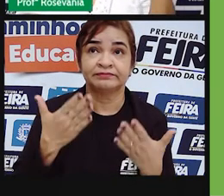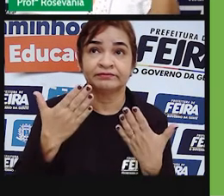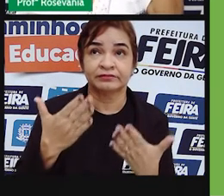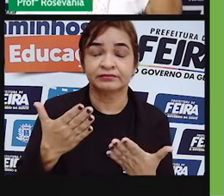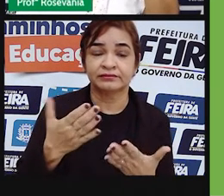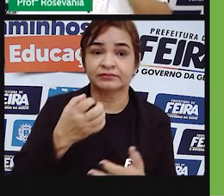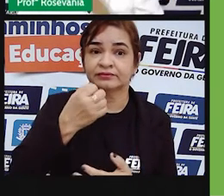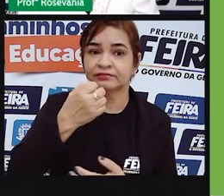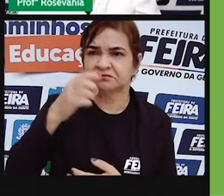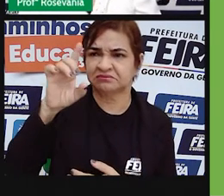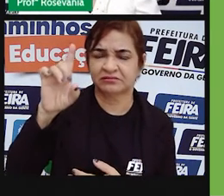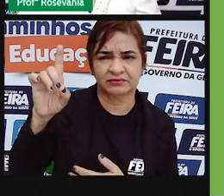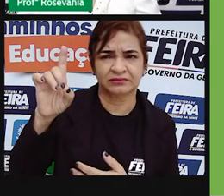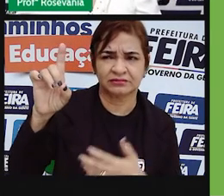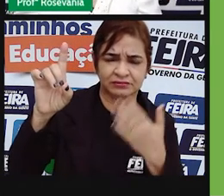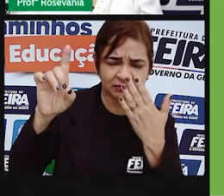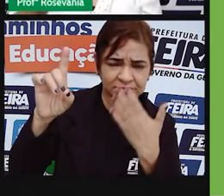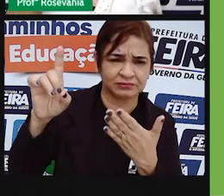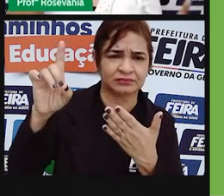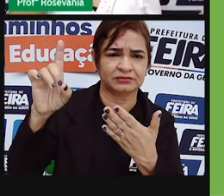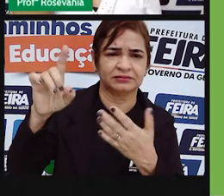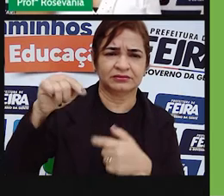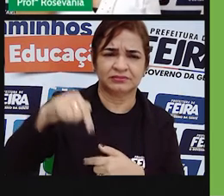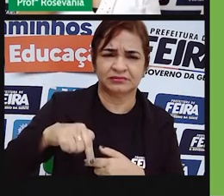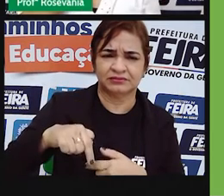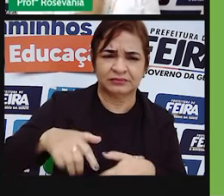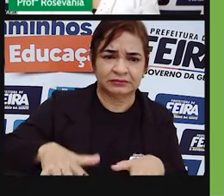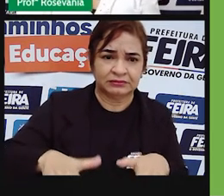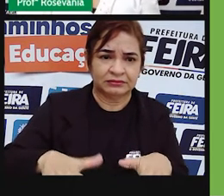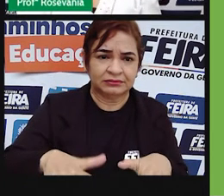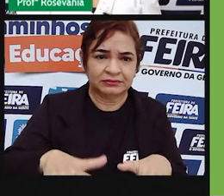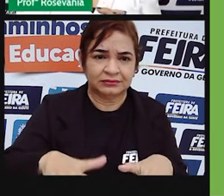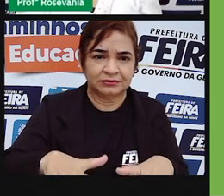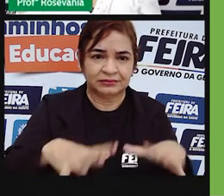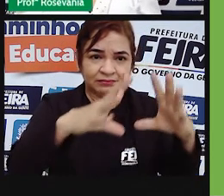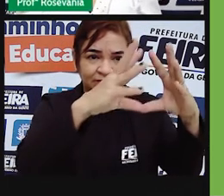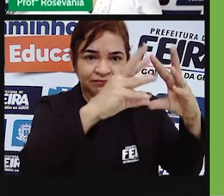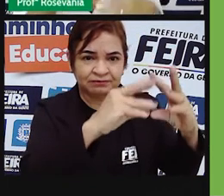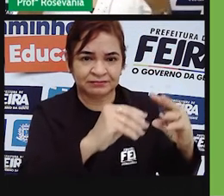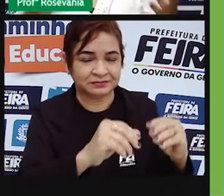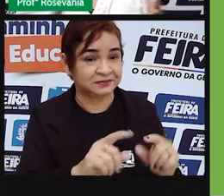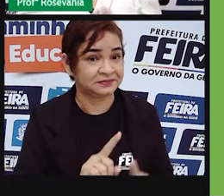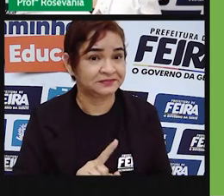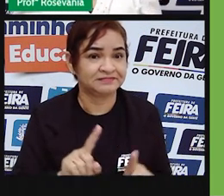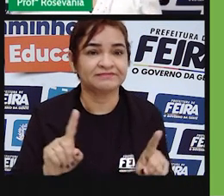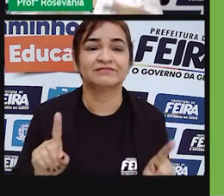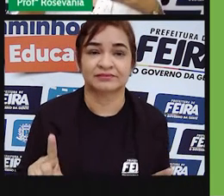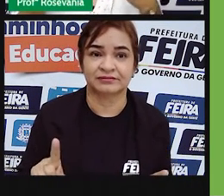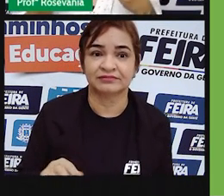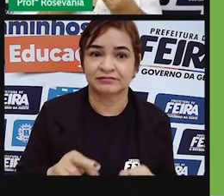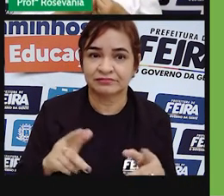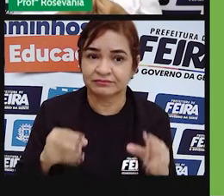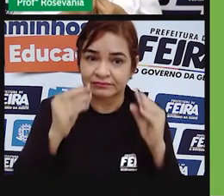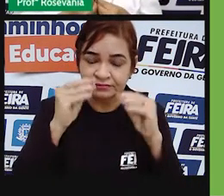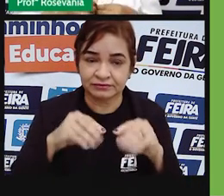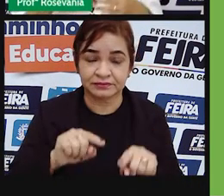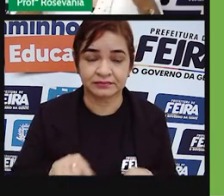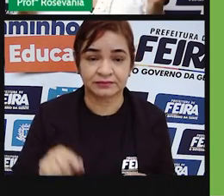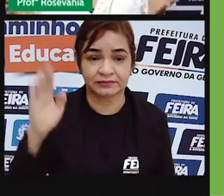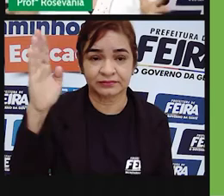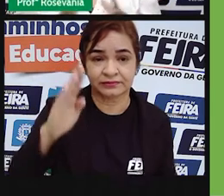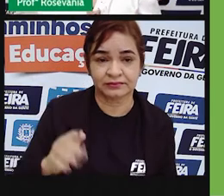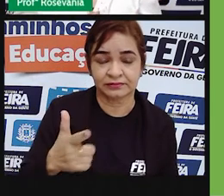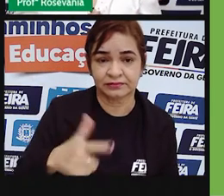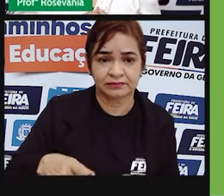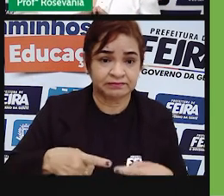terremotos graças a Deus a gente não tem esse nome graças a Deus a gente não tem usa não é mesmo então na